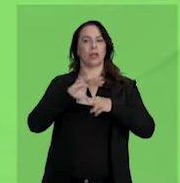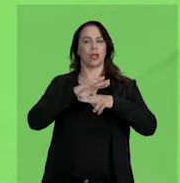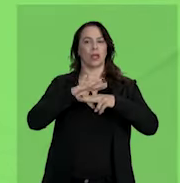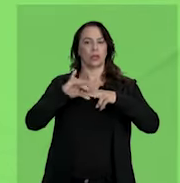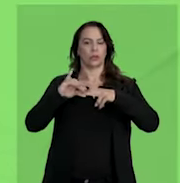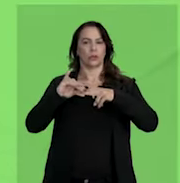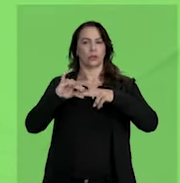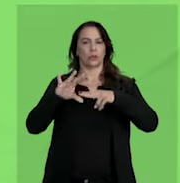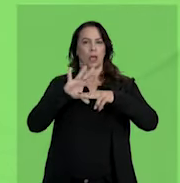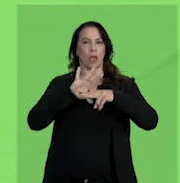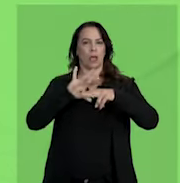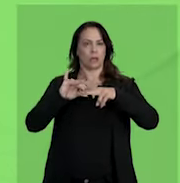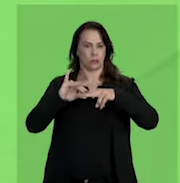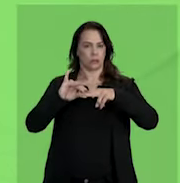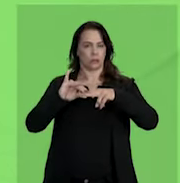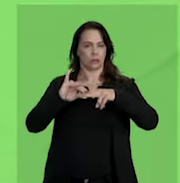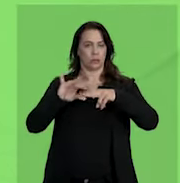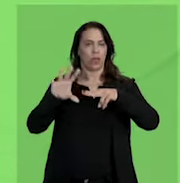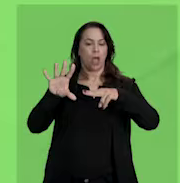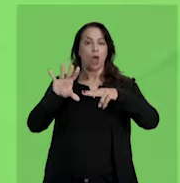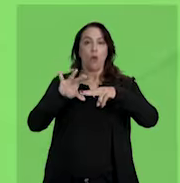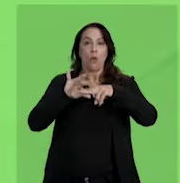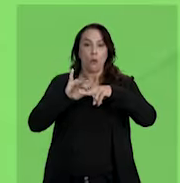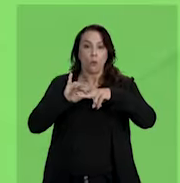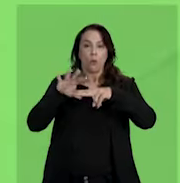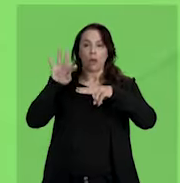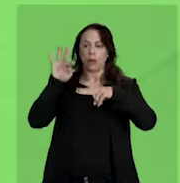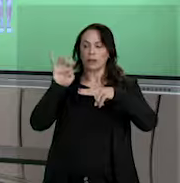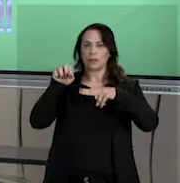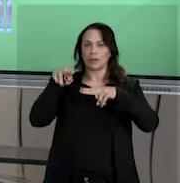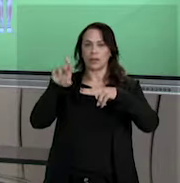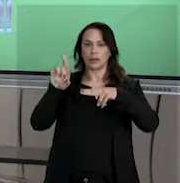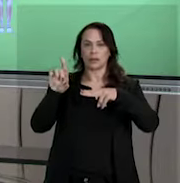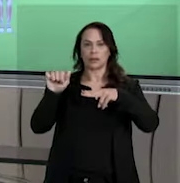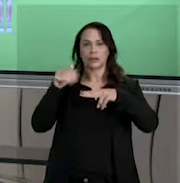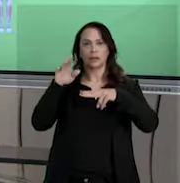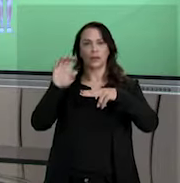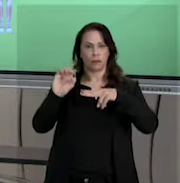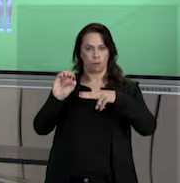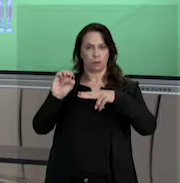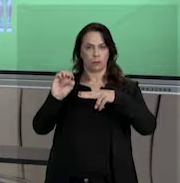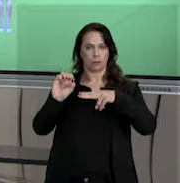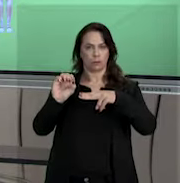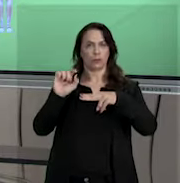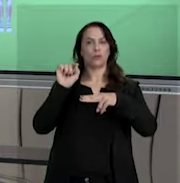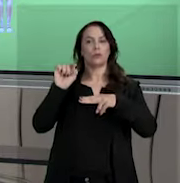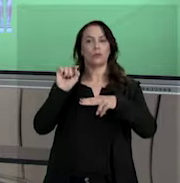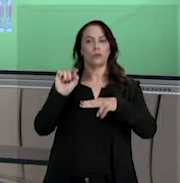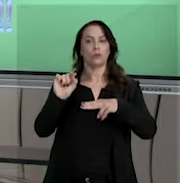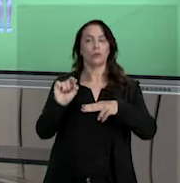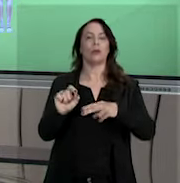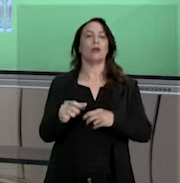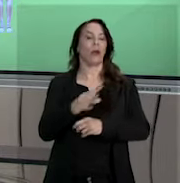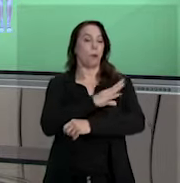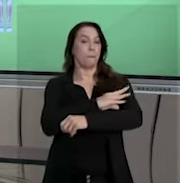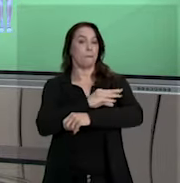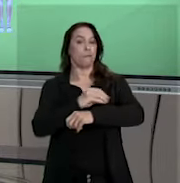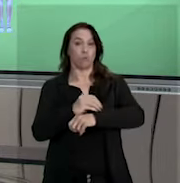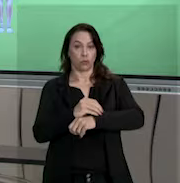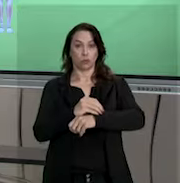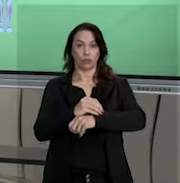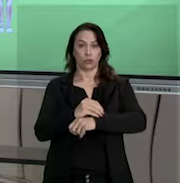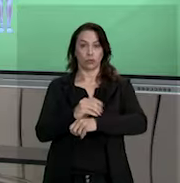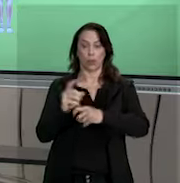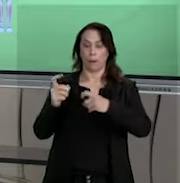esse esqueleto e o músculo, porque eles precisam estar juntos, unidos, e eles